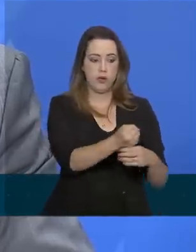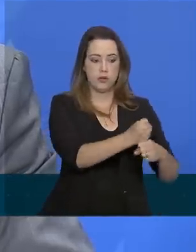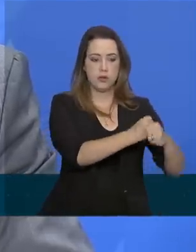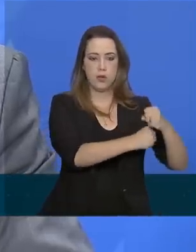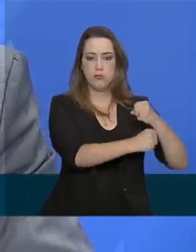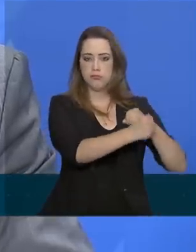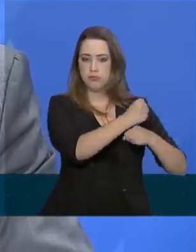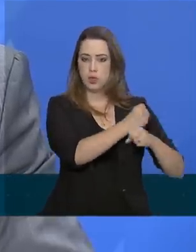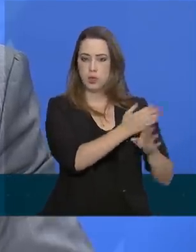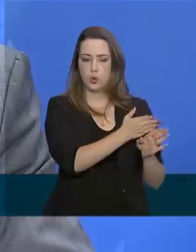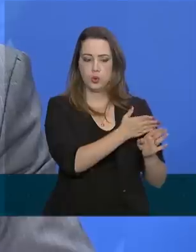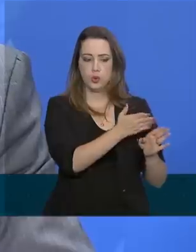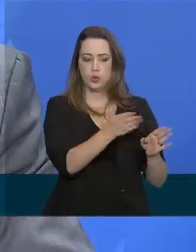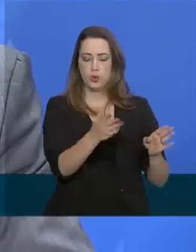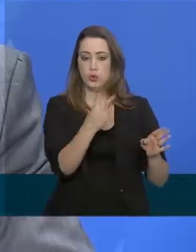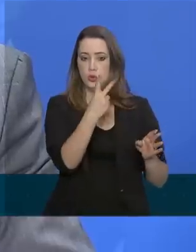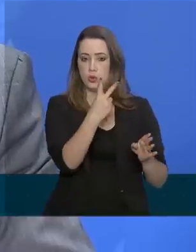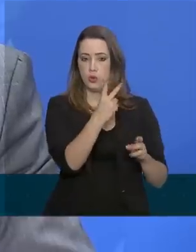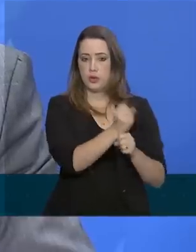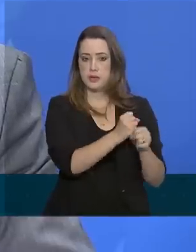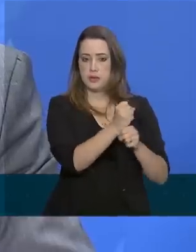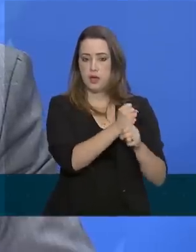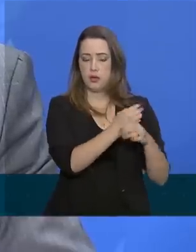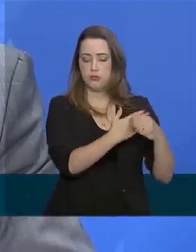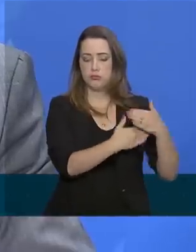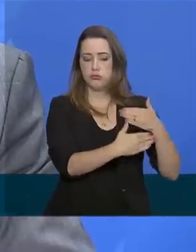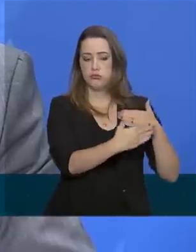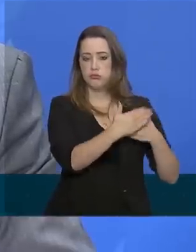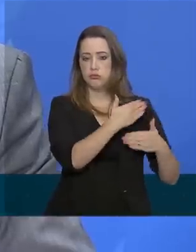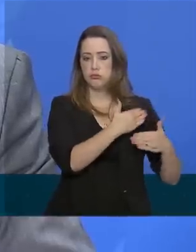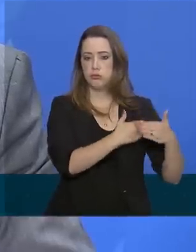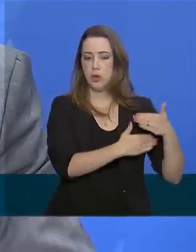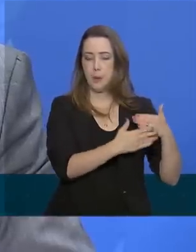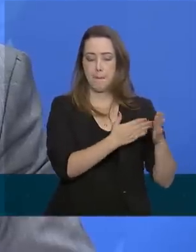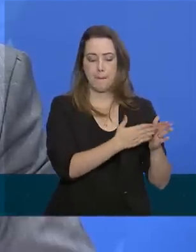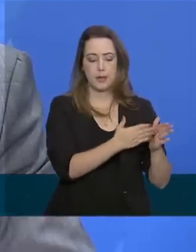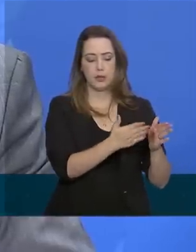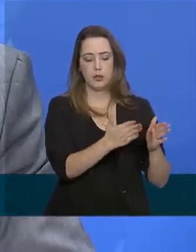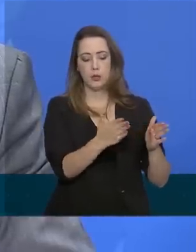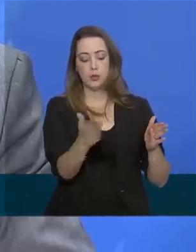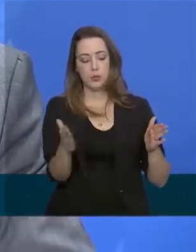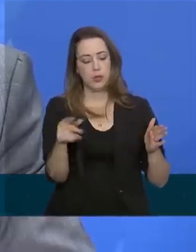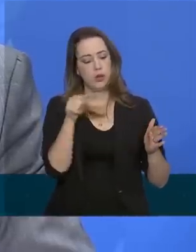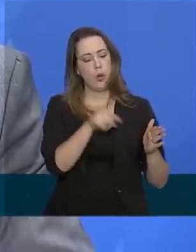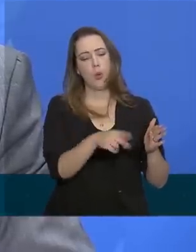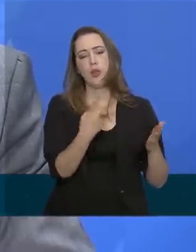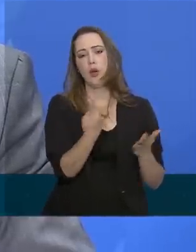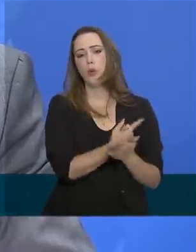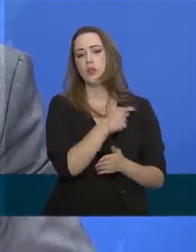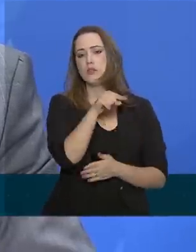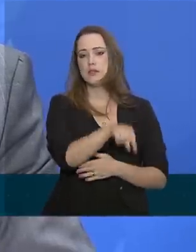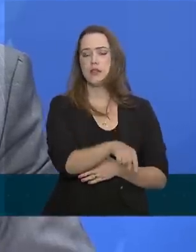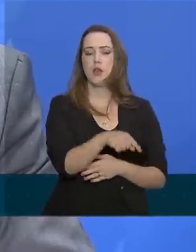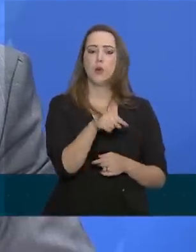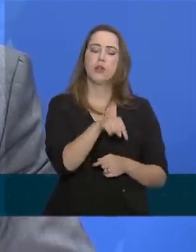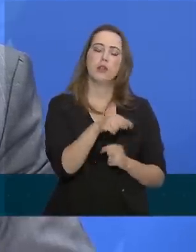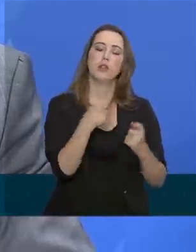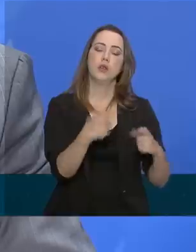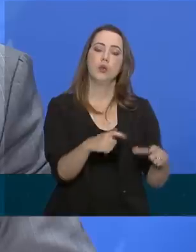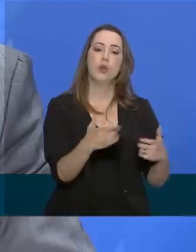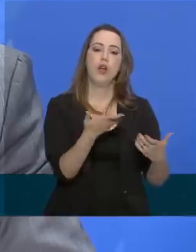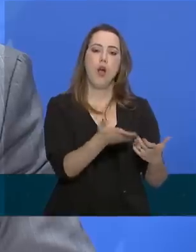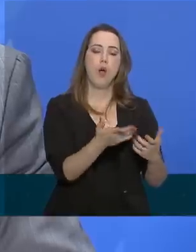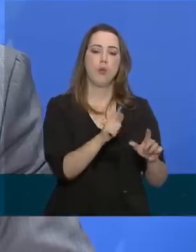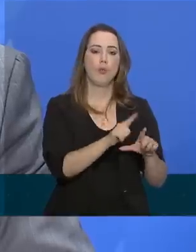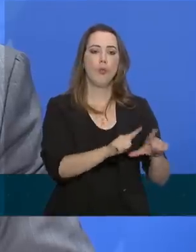fazendo agora está interrompido há dois anos para trás para verificar justamente o que ouve qual foi a destinação dada a